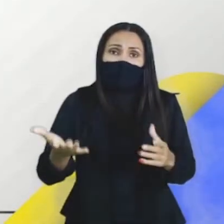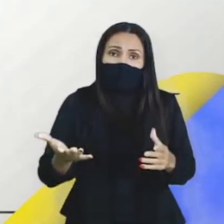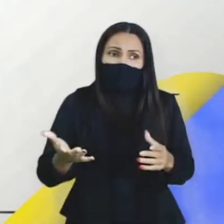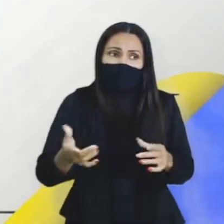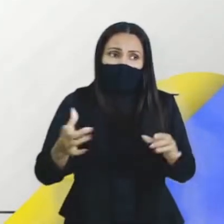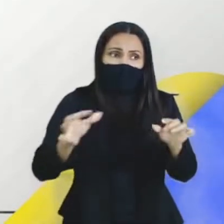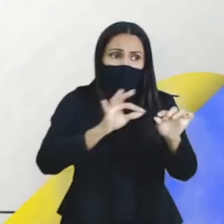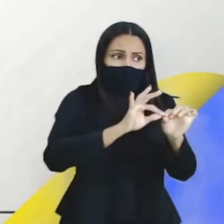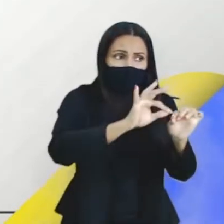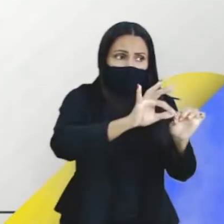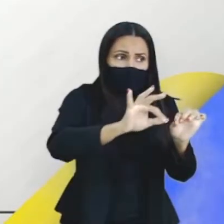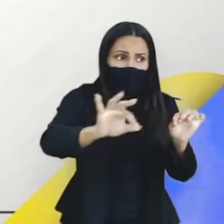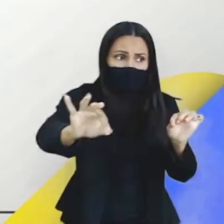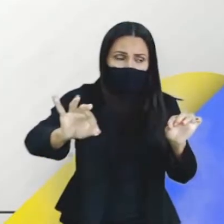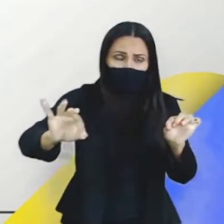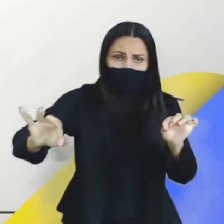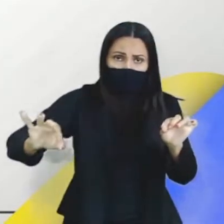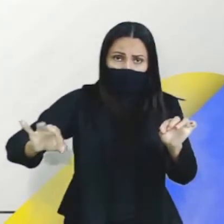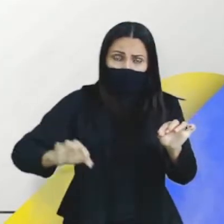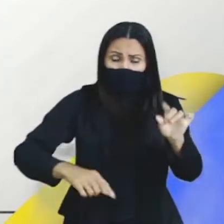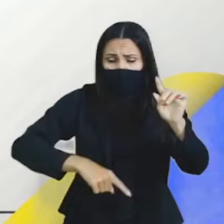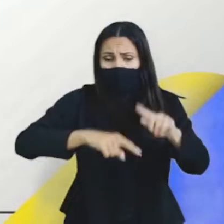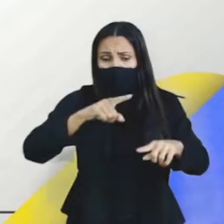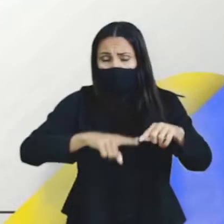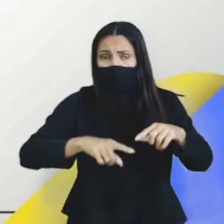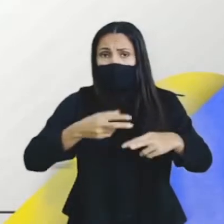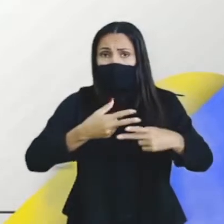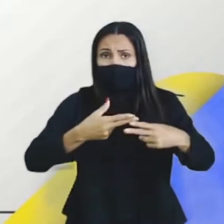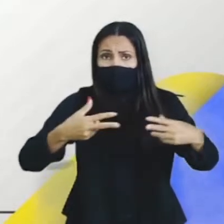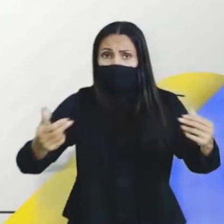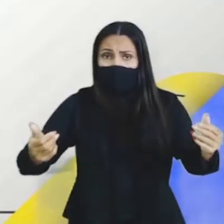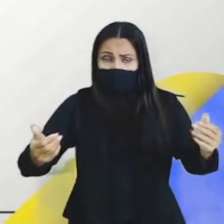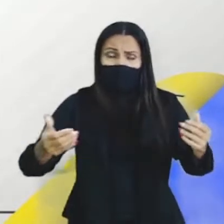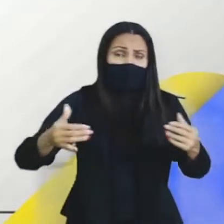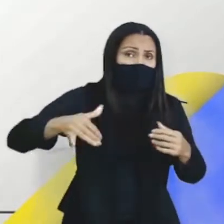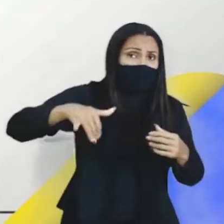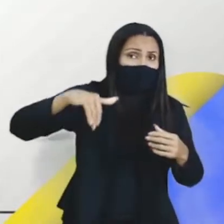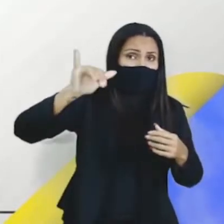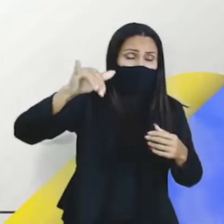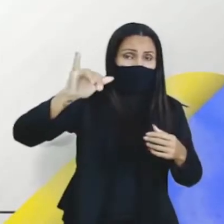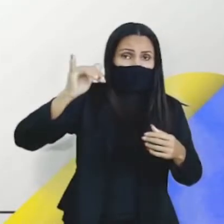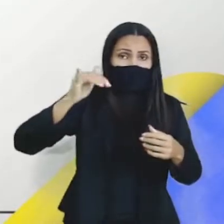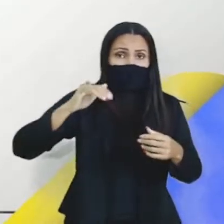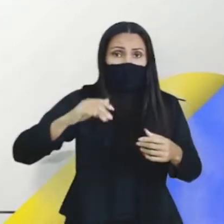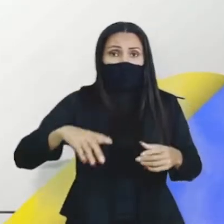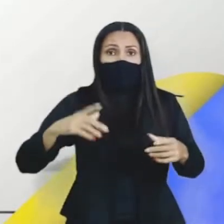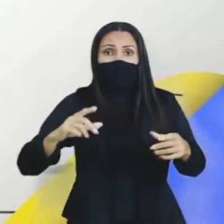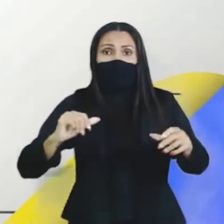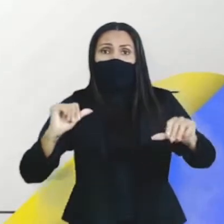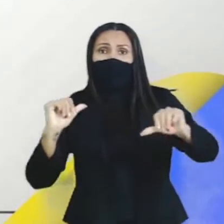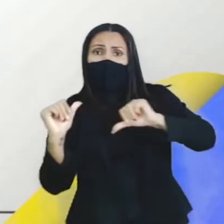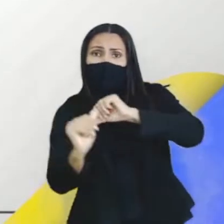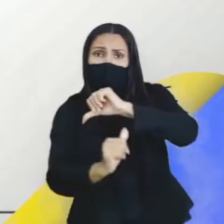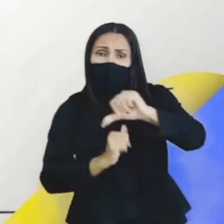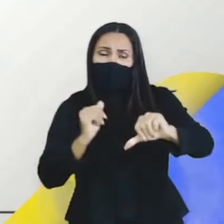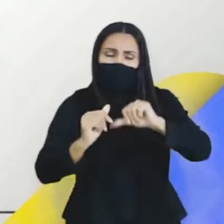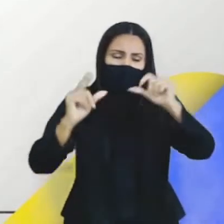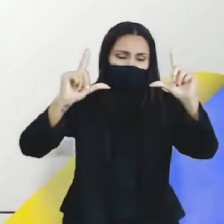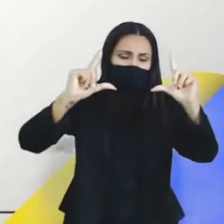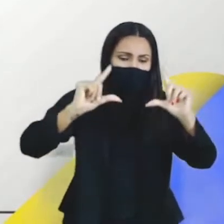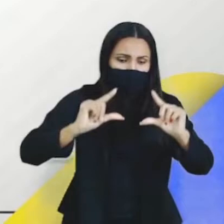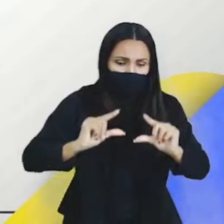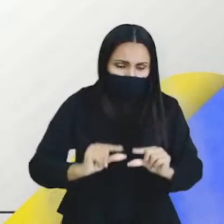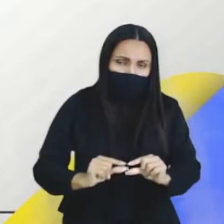essas dimensões, na verdade, do objeto, que são paralelas ao eixo de Y, sofram essa redução. É uma deformação